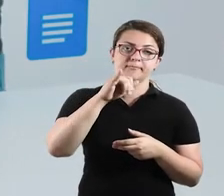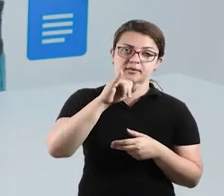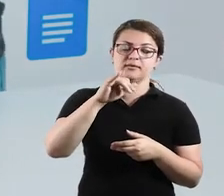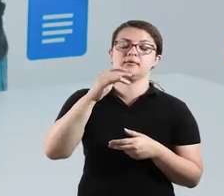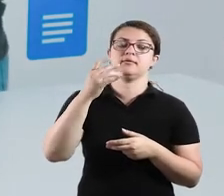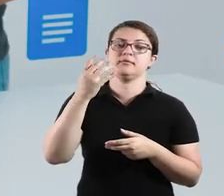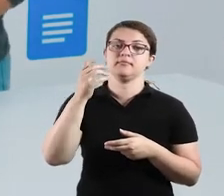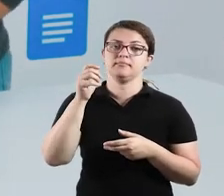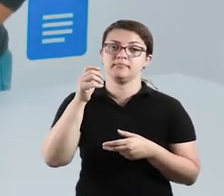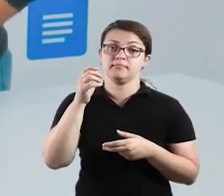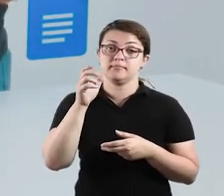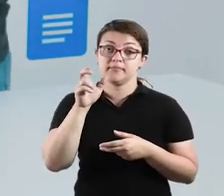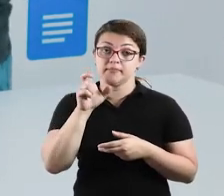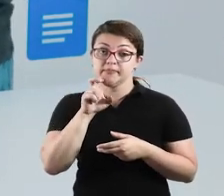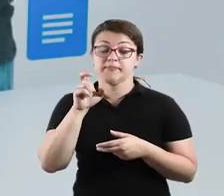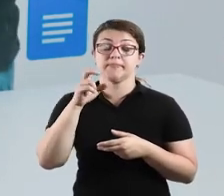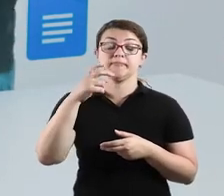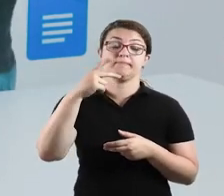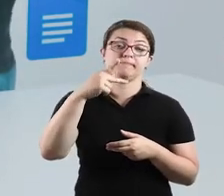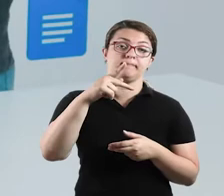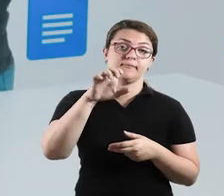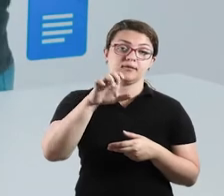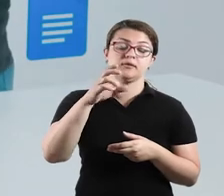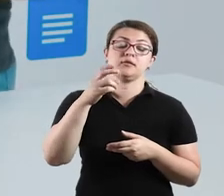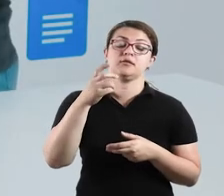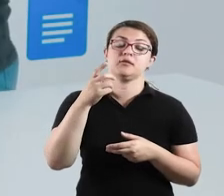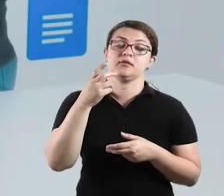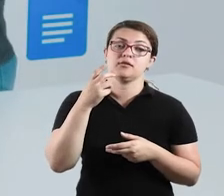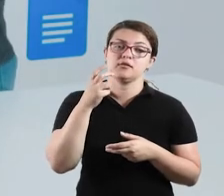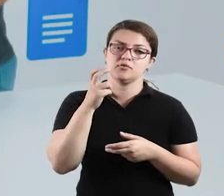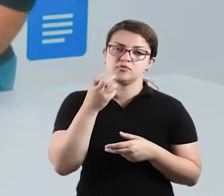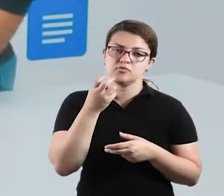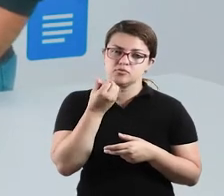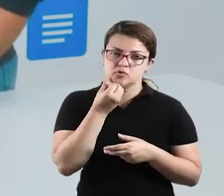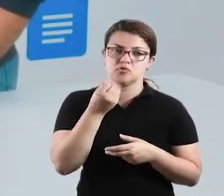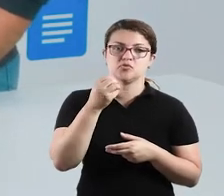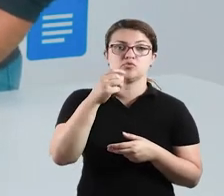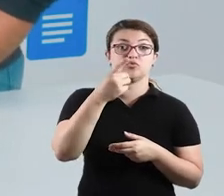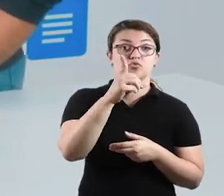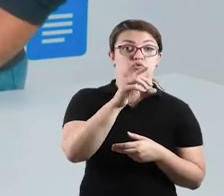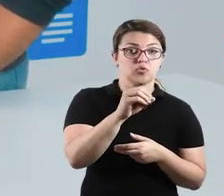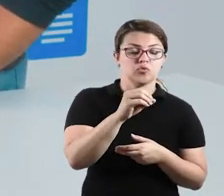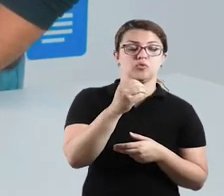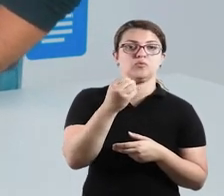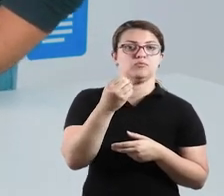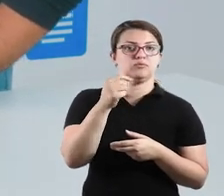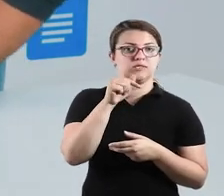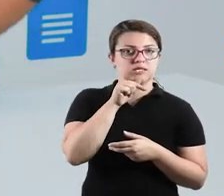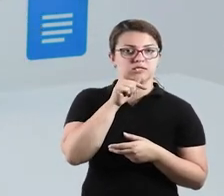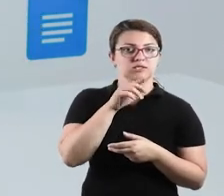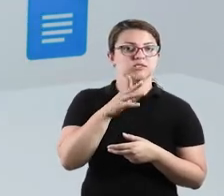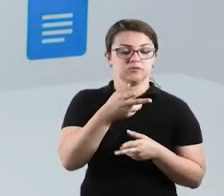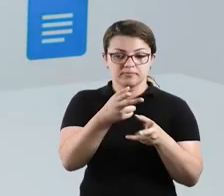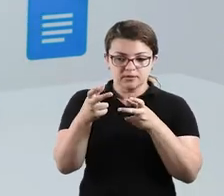sílabas e cria já a palavra. Fica fácil para a fluência da leitura. Outra dica legal, né? Tudo